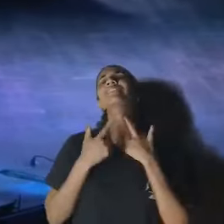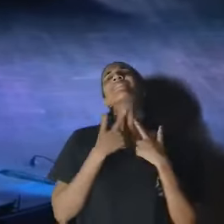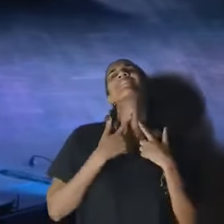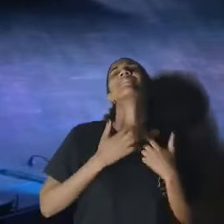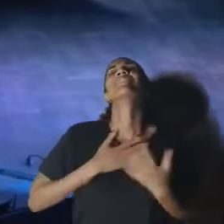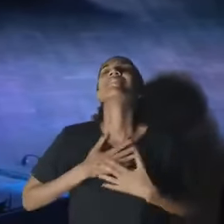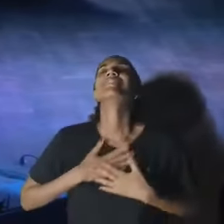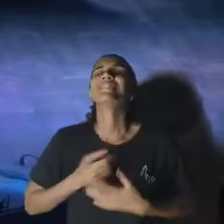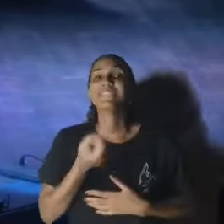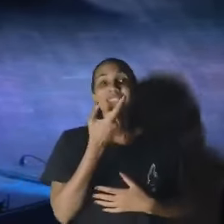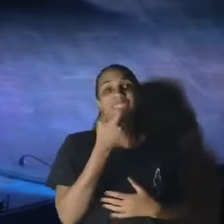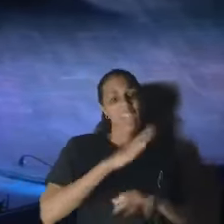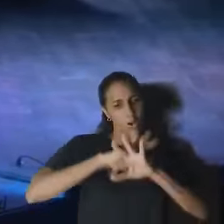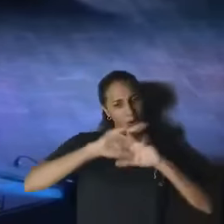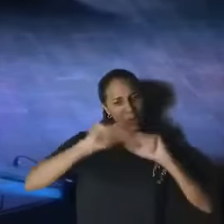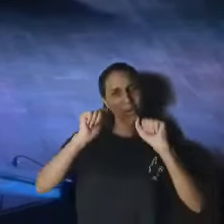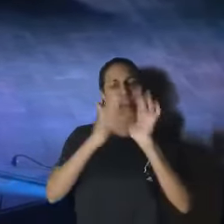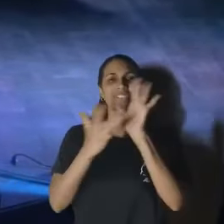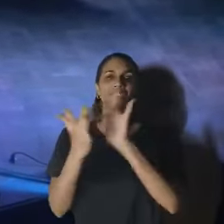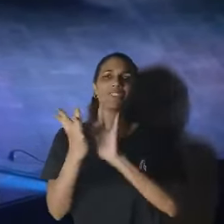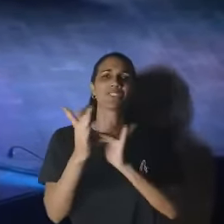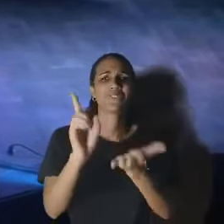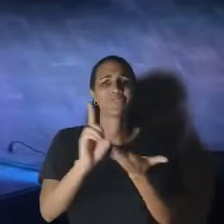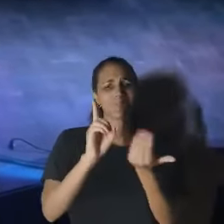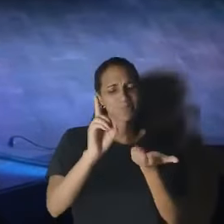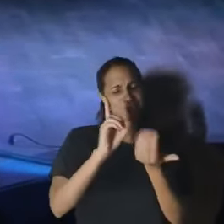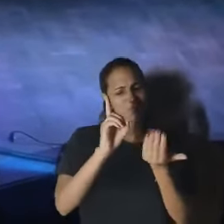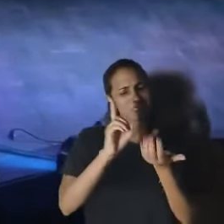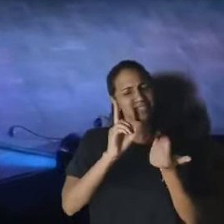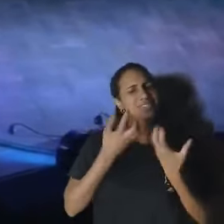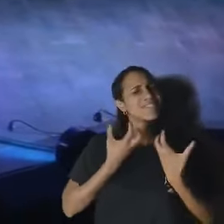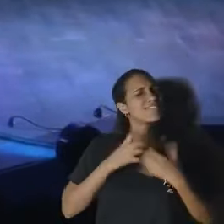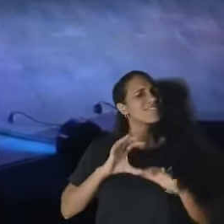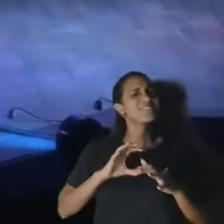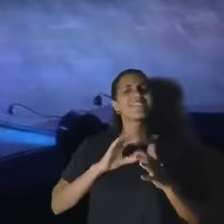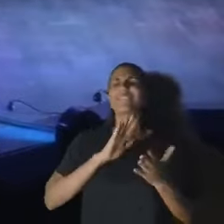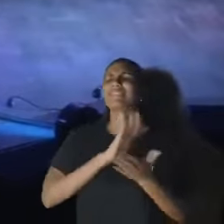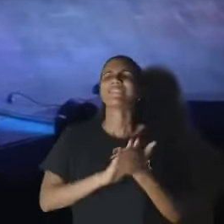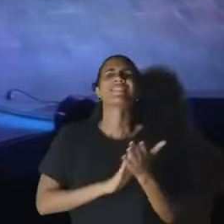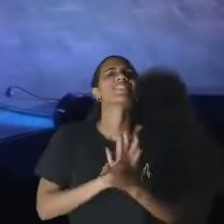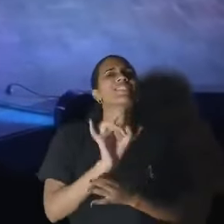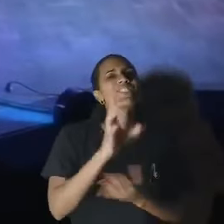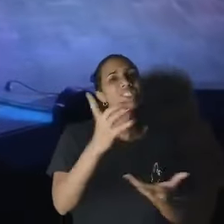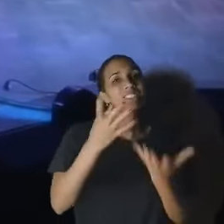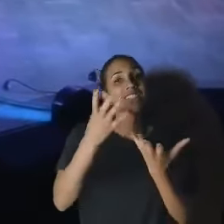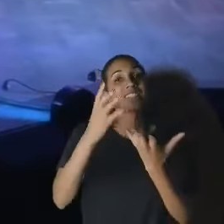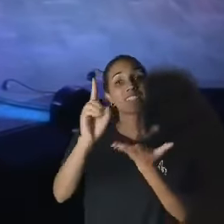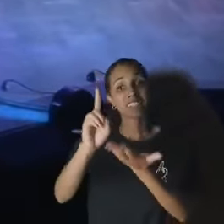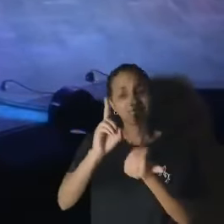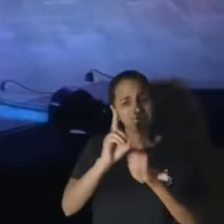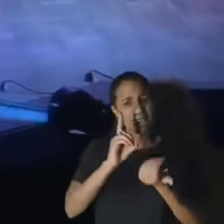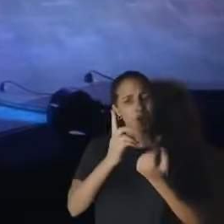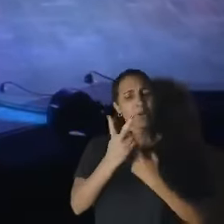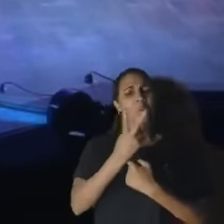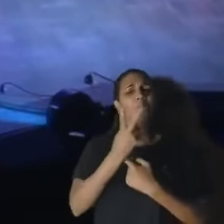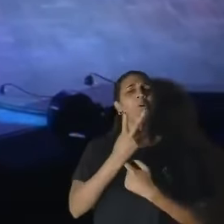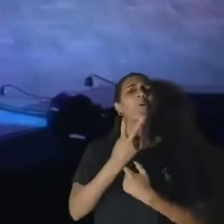meu remédio. Jesus, eu não quero ouro nem prata, eu só quero que cuides de